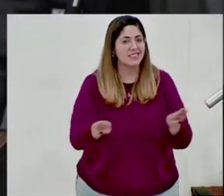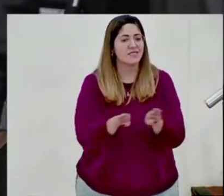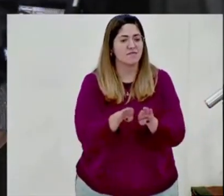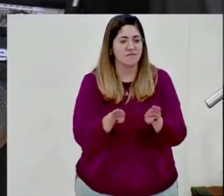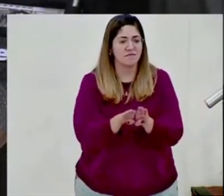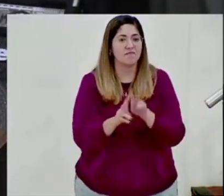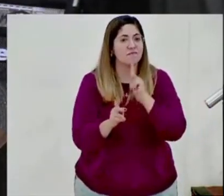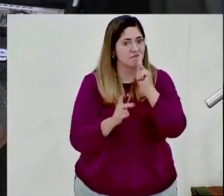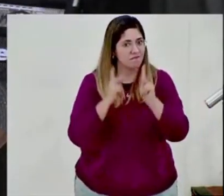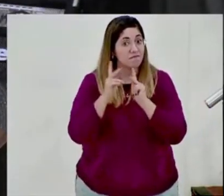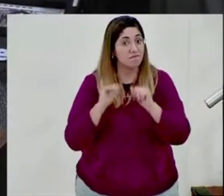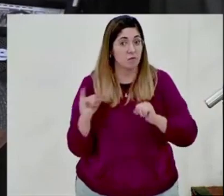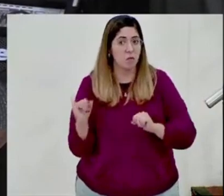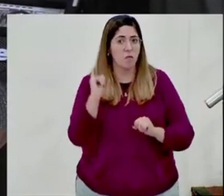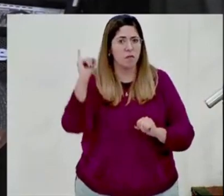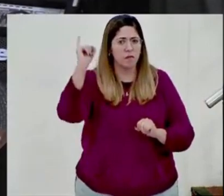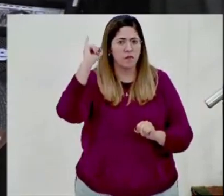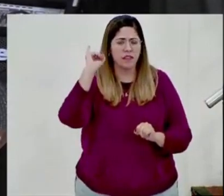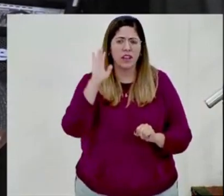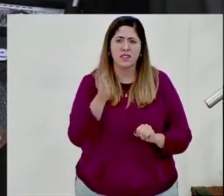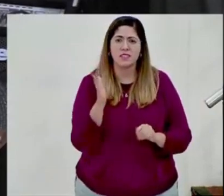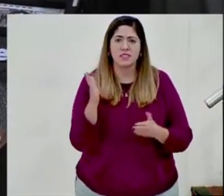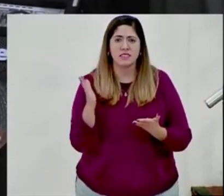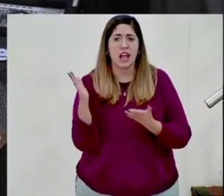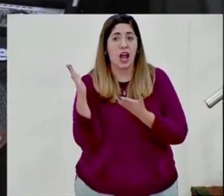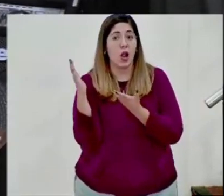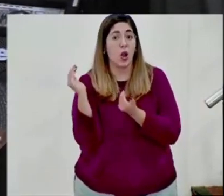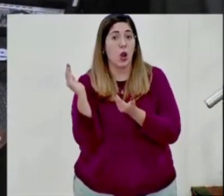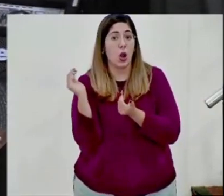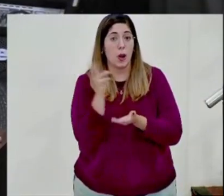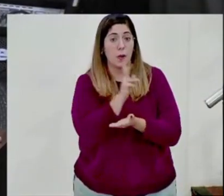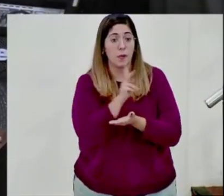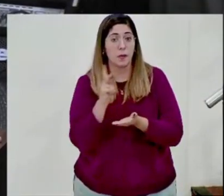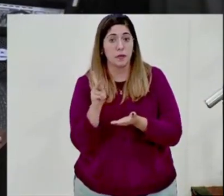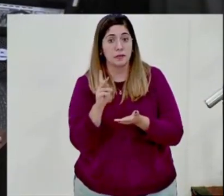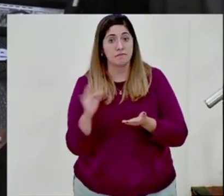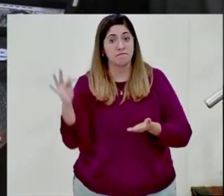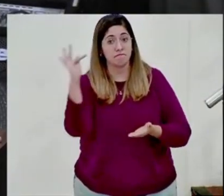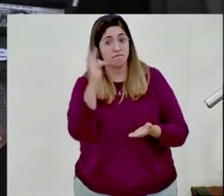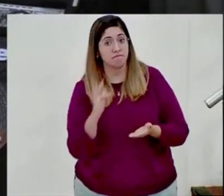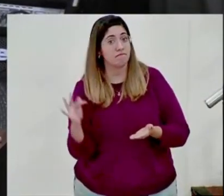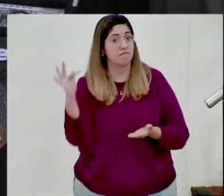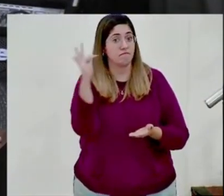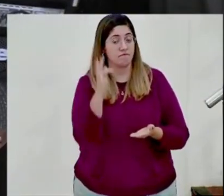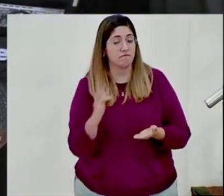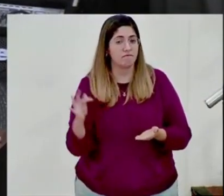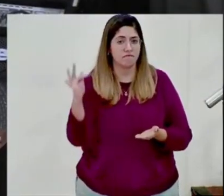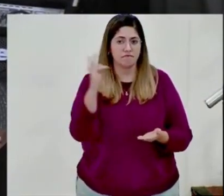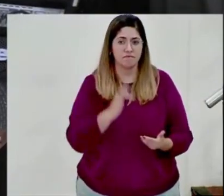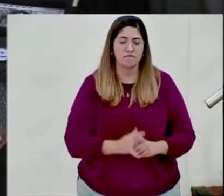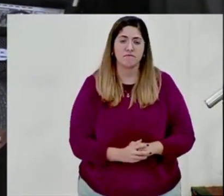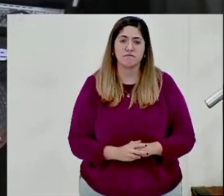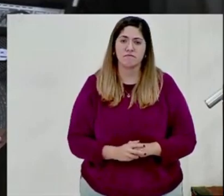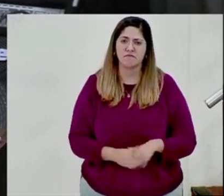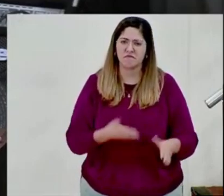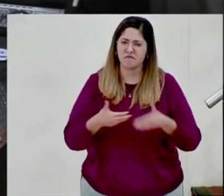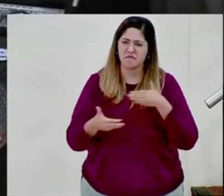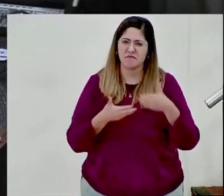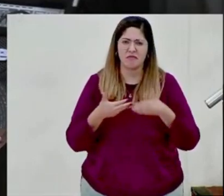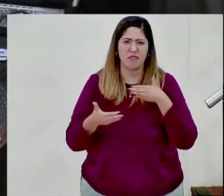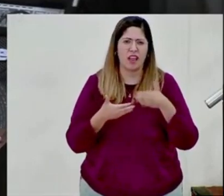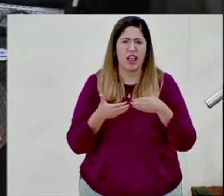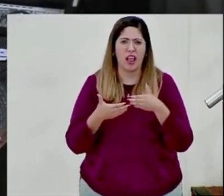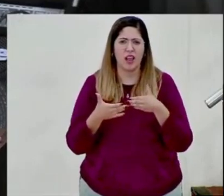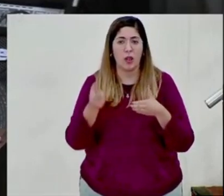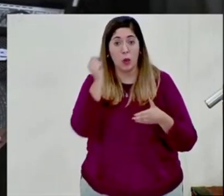aqui. Você jovem não precisa ficar com medo do seu professor na faculdade de antropologia, de sociologia e de outras coisas que